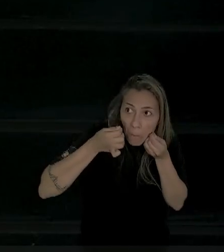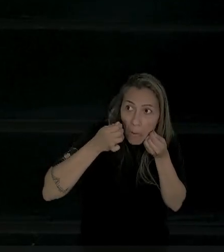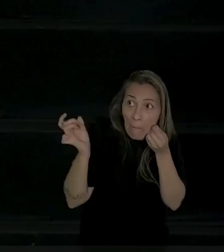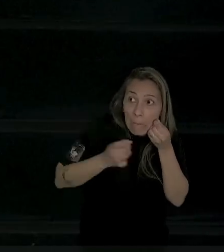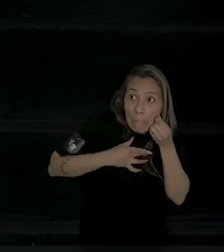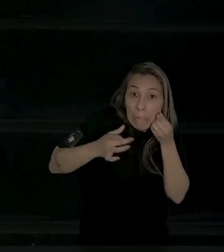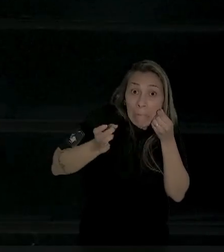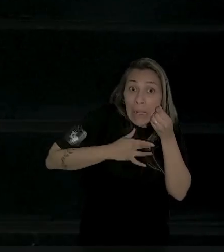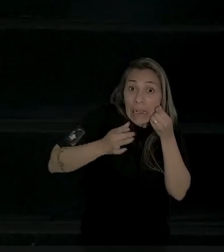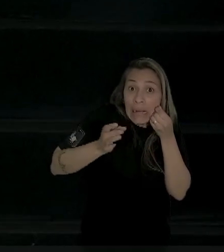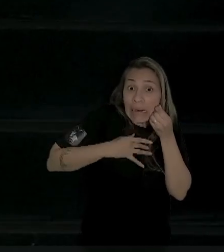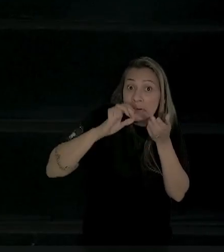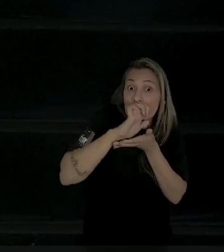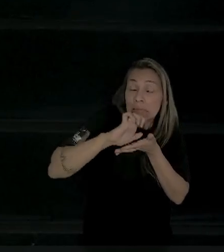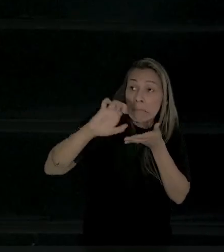medo,